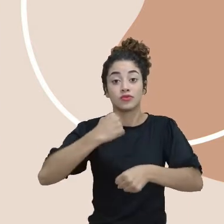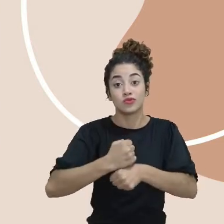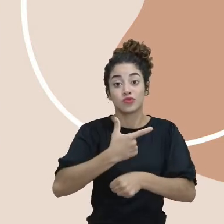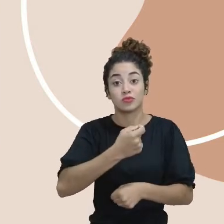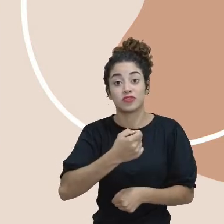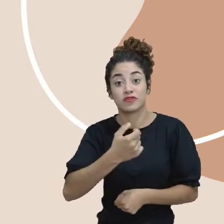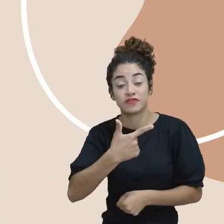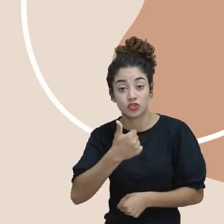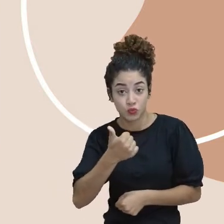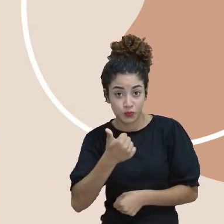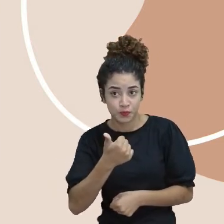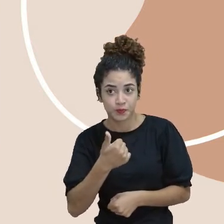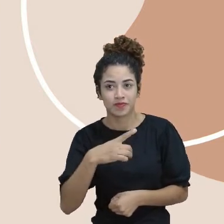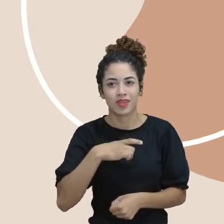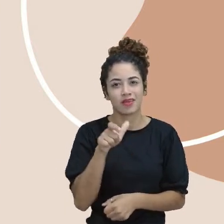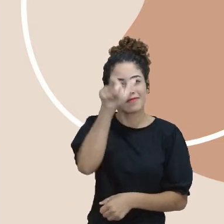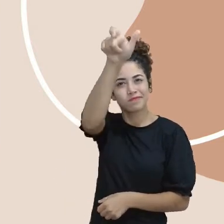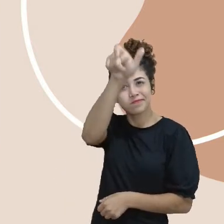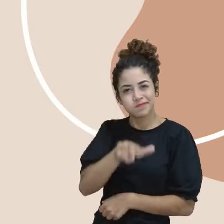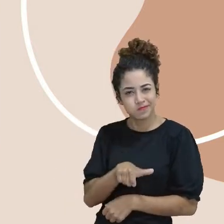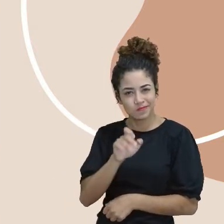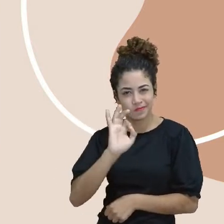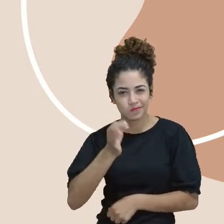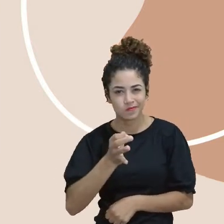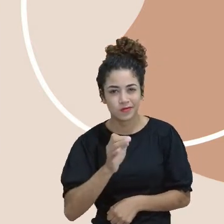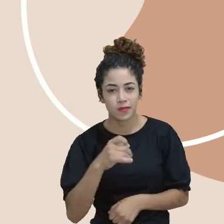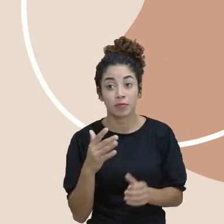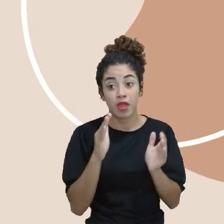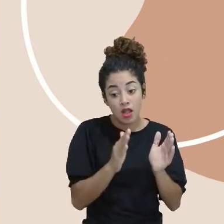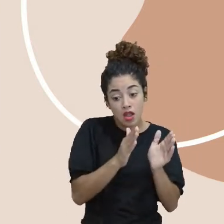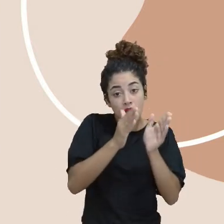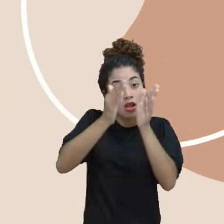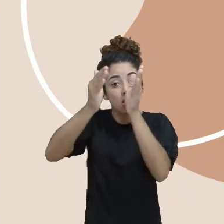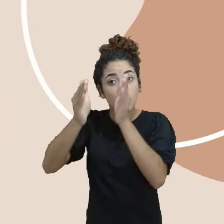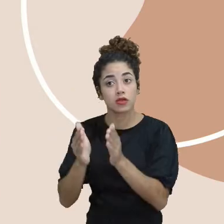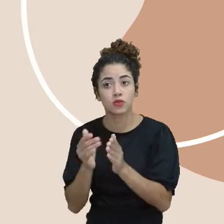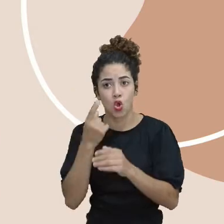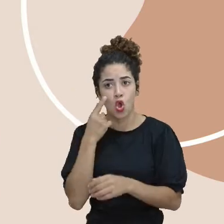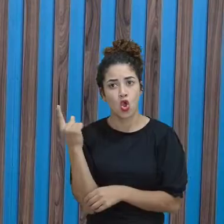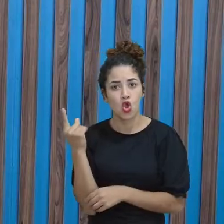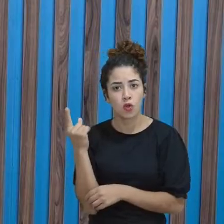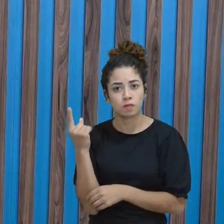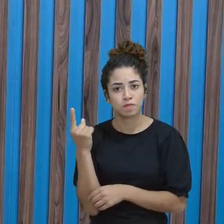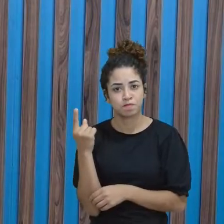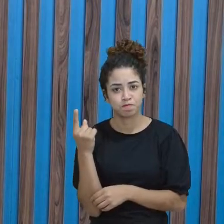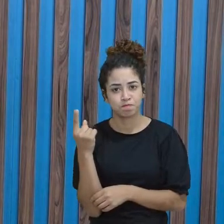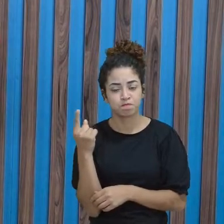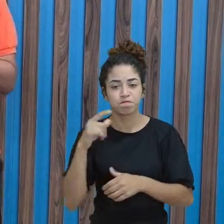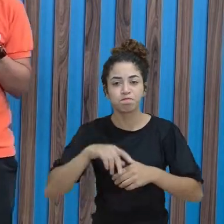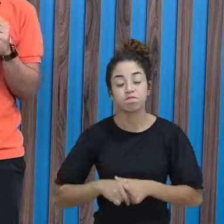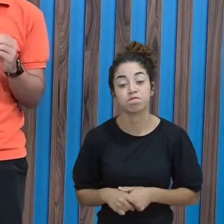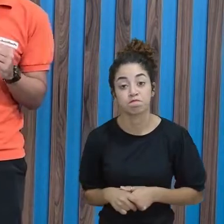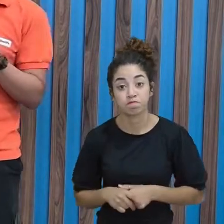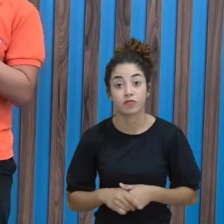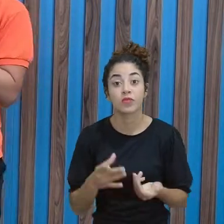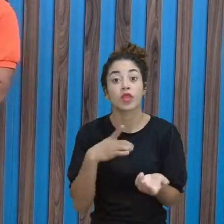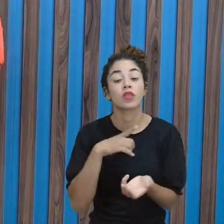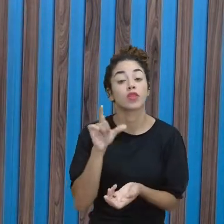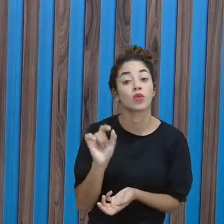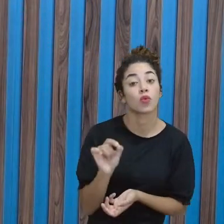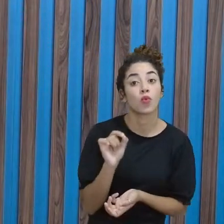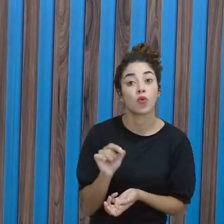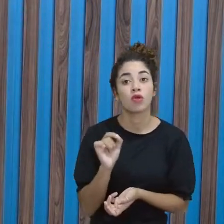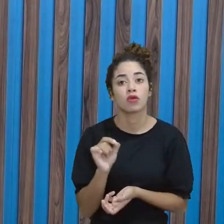Que é essa coluna do meio aí. Já aí no lado esquerdo da sua tela, você tem